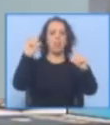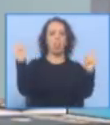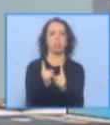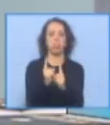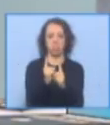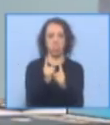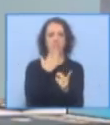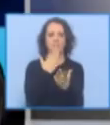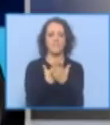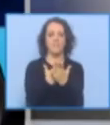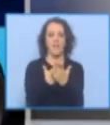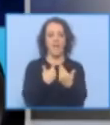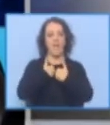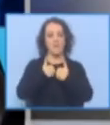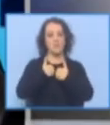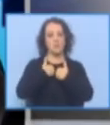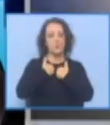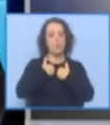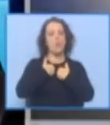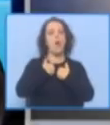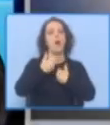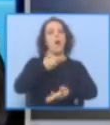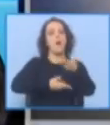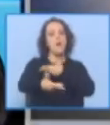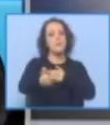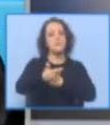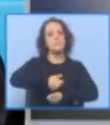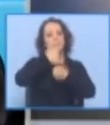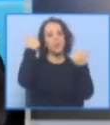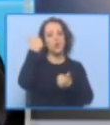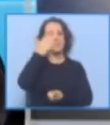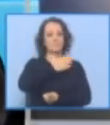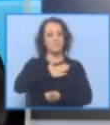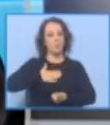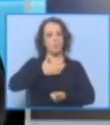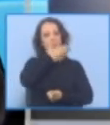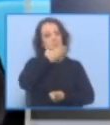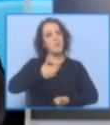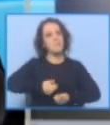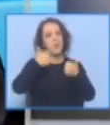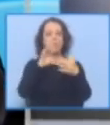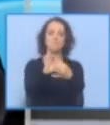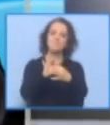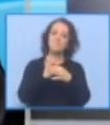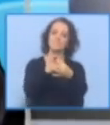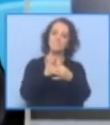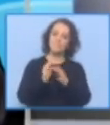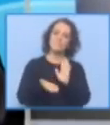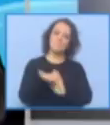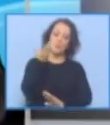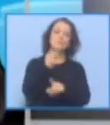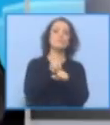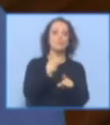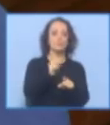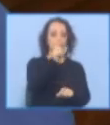a ultrapassar esse conhecimento por estereótipos e a termos uma relação mais saudável e mais fraterna com a diversidade